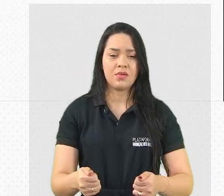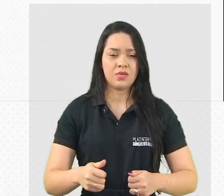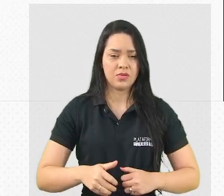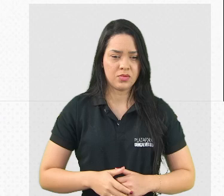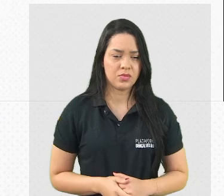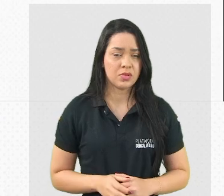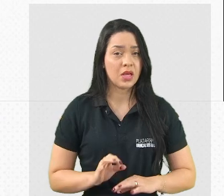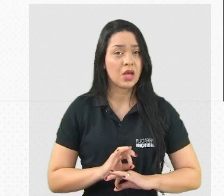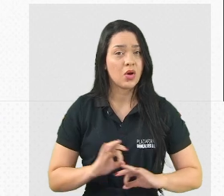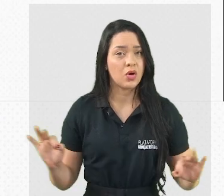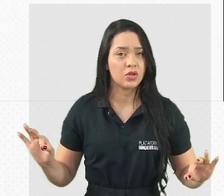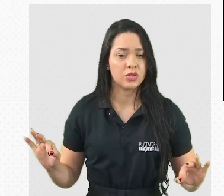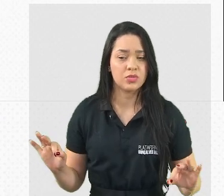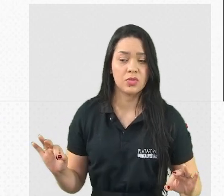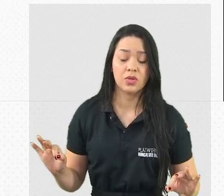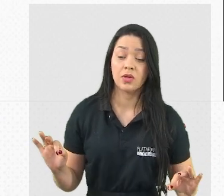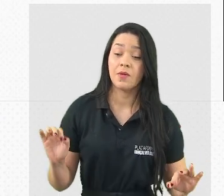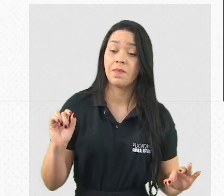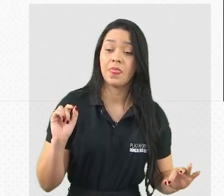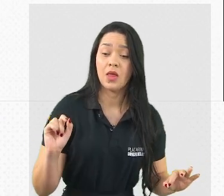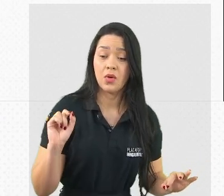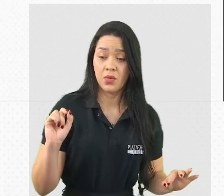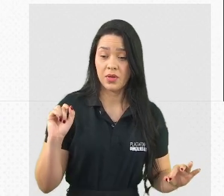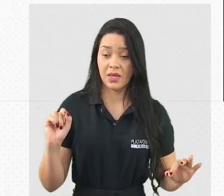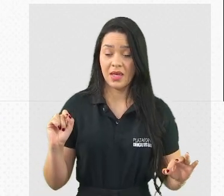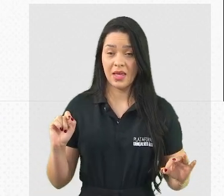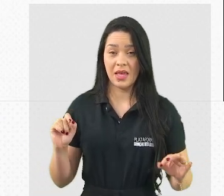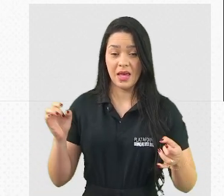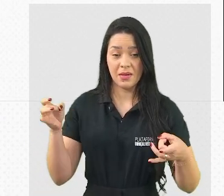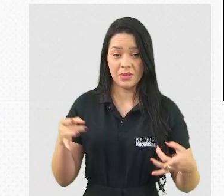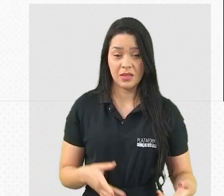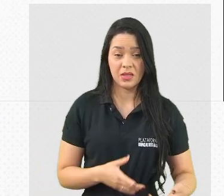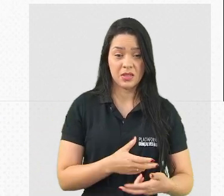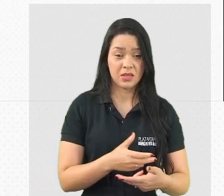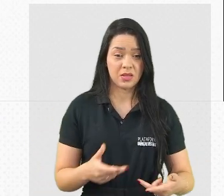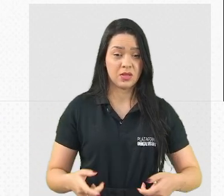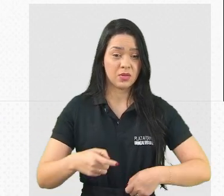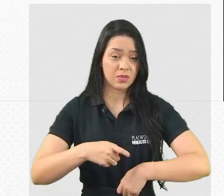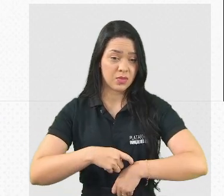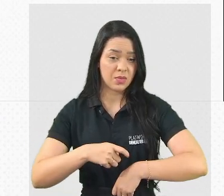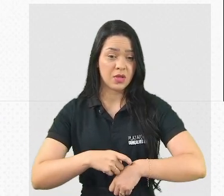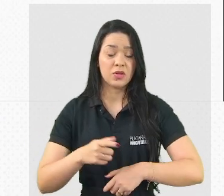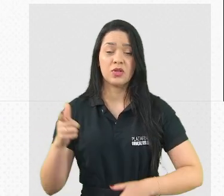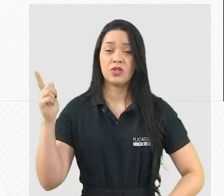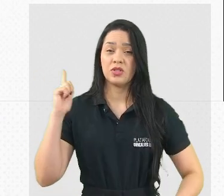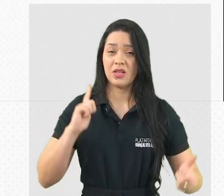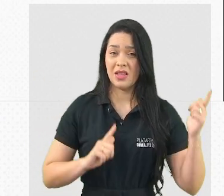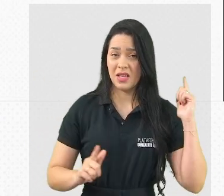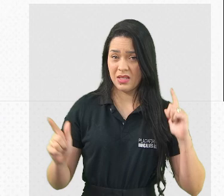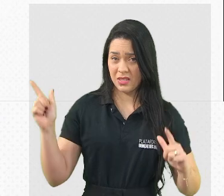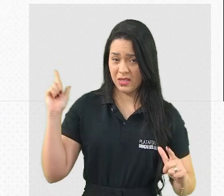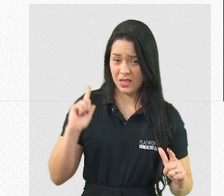É ótimo. O que eu não posso fazer é abrir mão de determinados momentos de lazer,